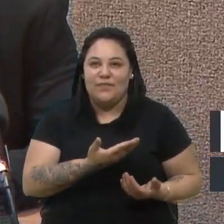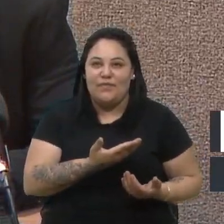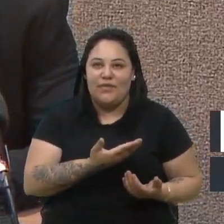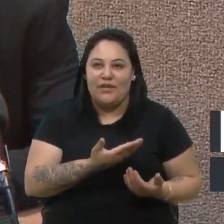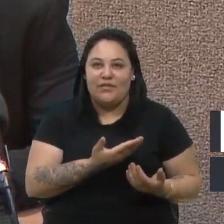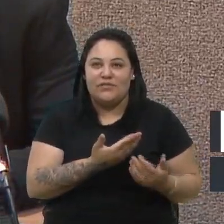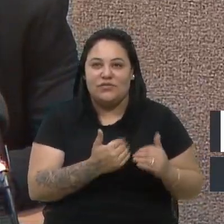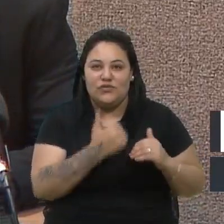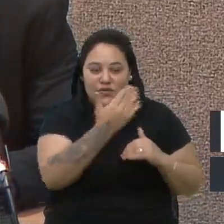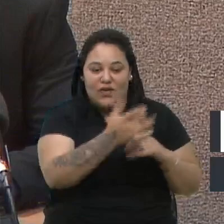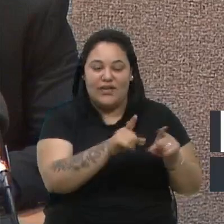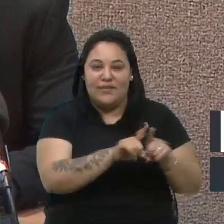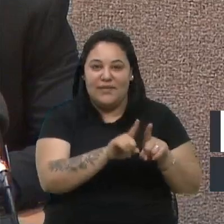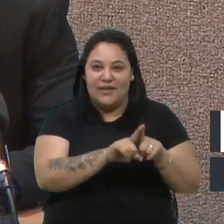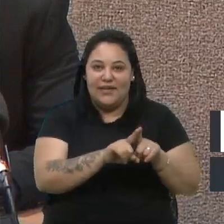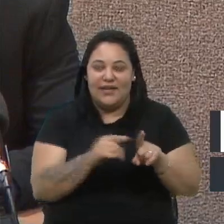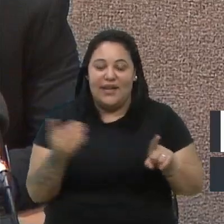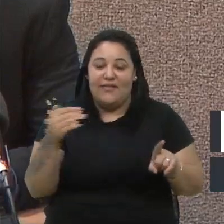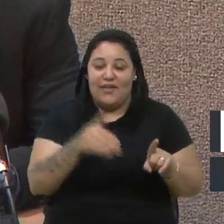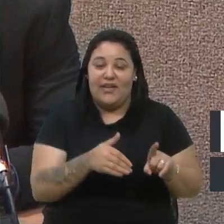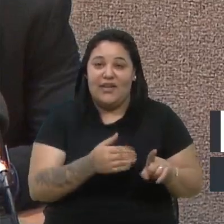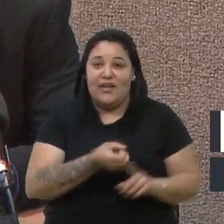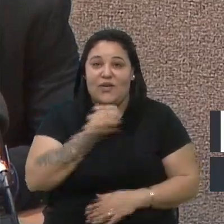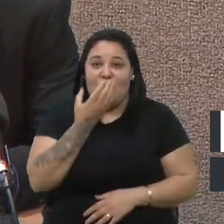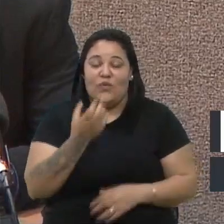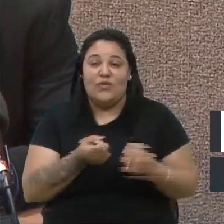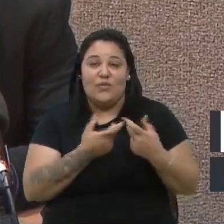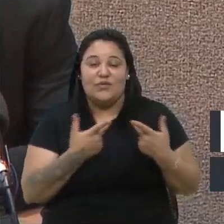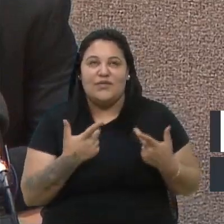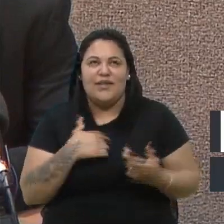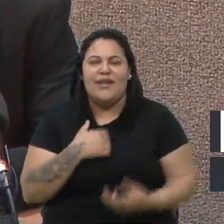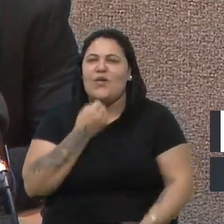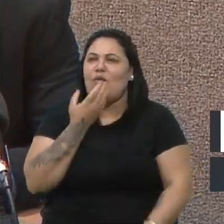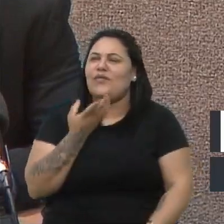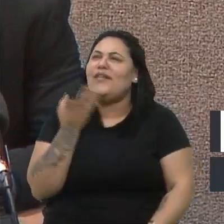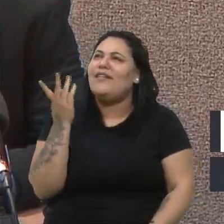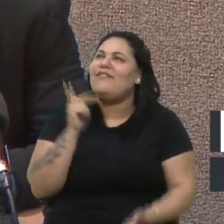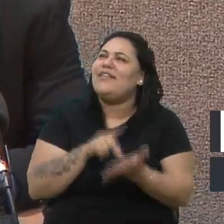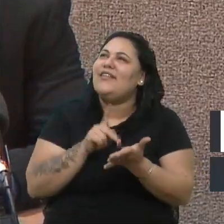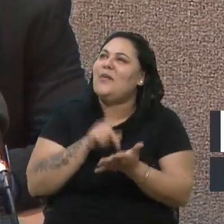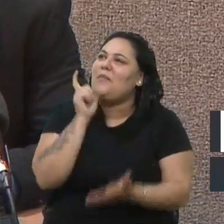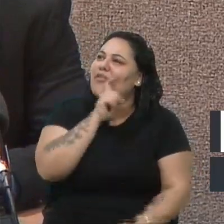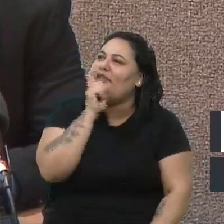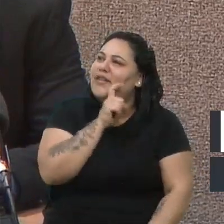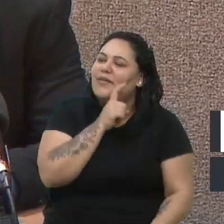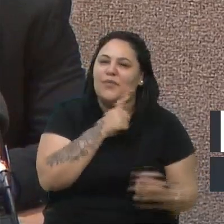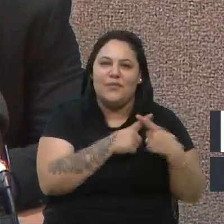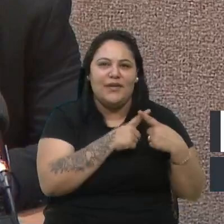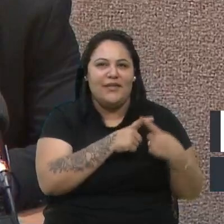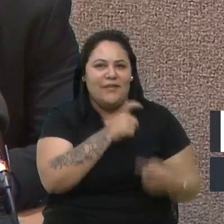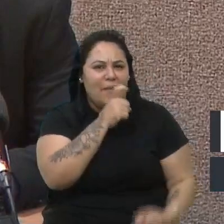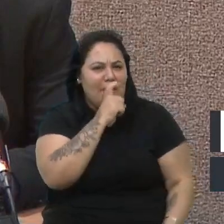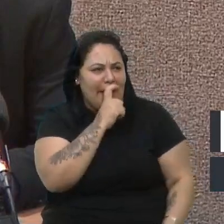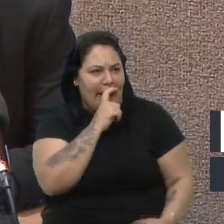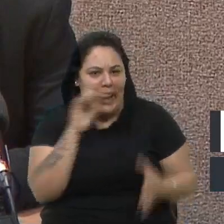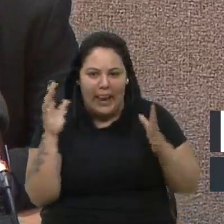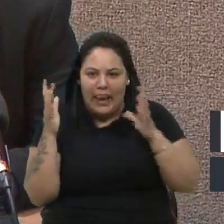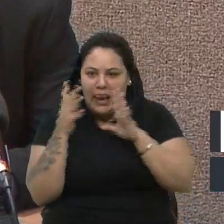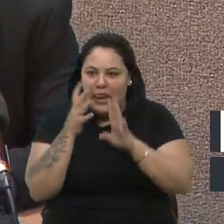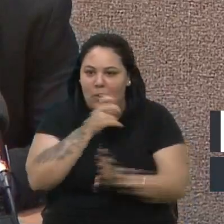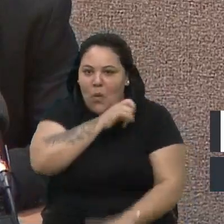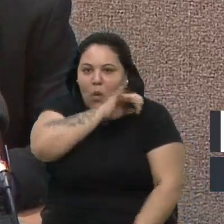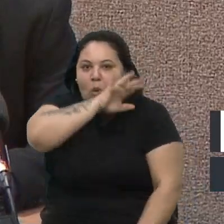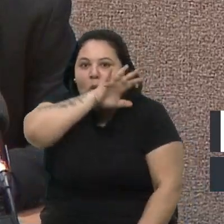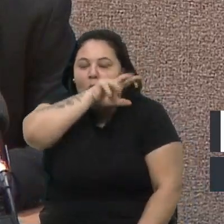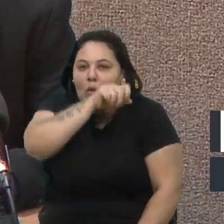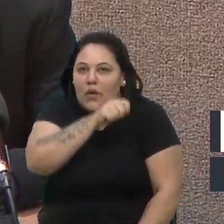fora, quando ele vem aqui, ele conta algumas coisas que a gente pensa, será que é verdade, será que é mentira? Porque eu disse que o pai dele enfrentou um tigre, né? Não teria matado um